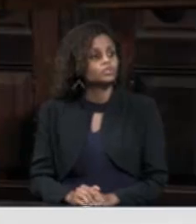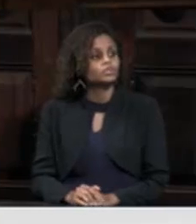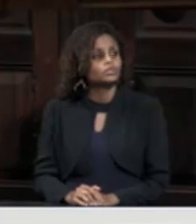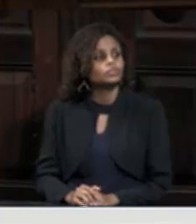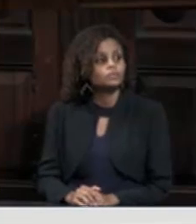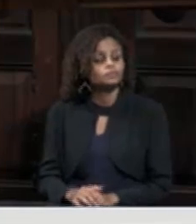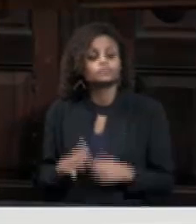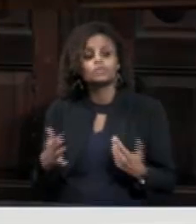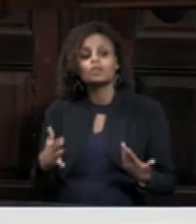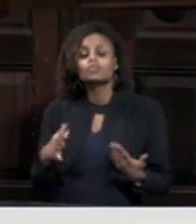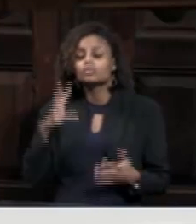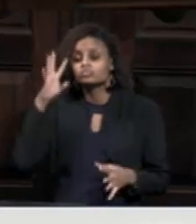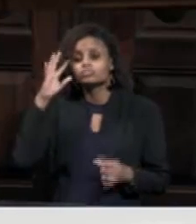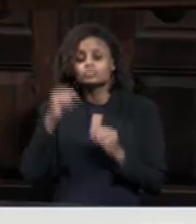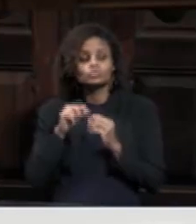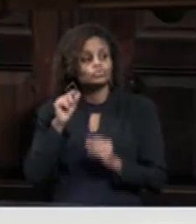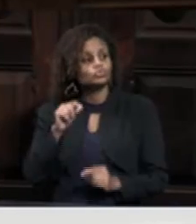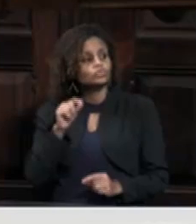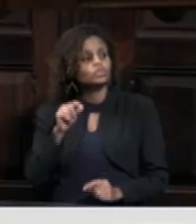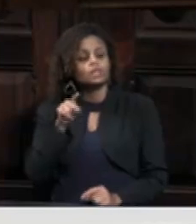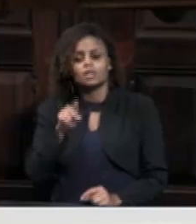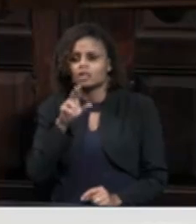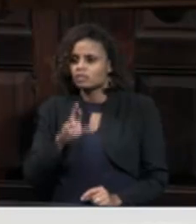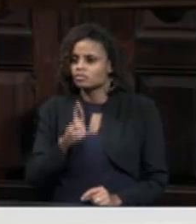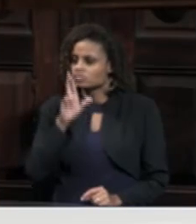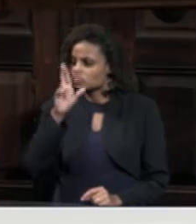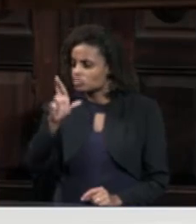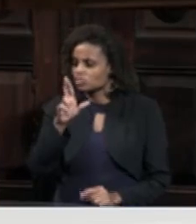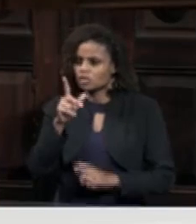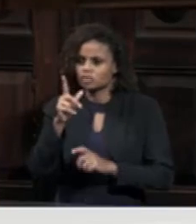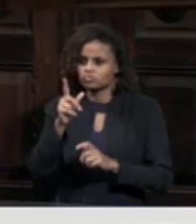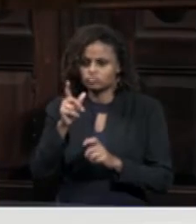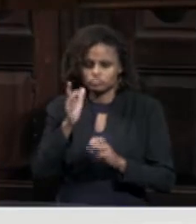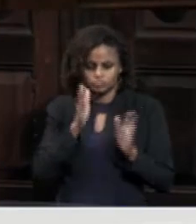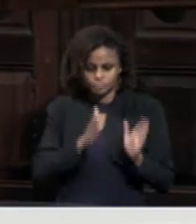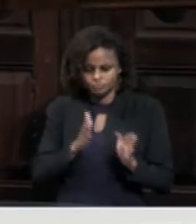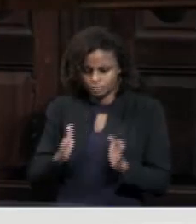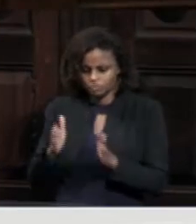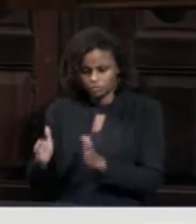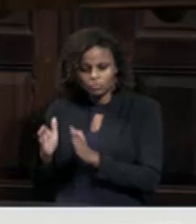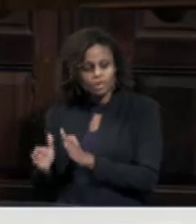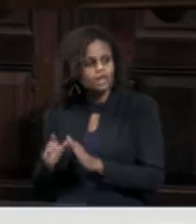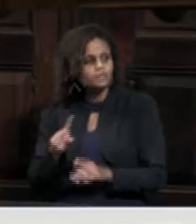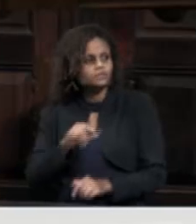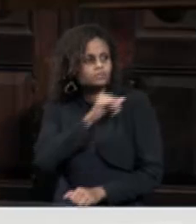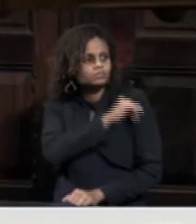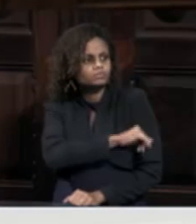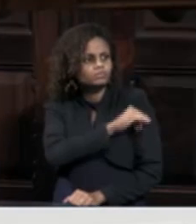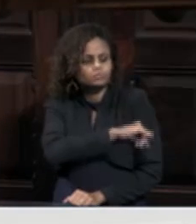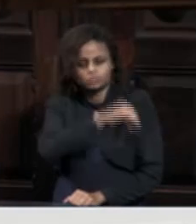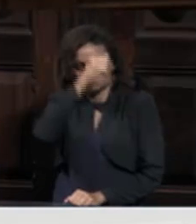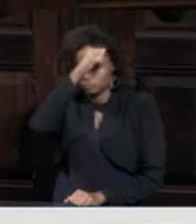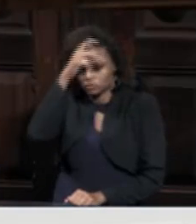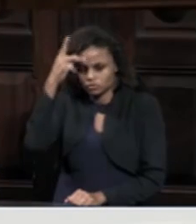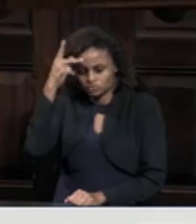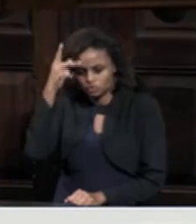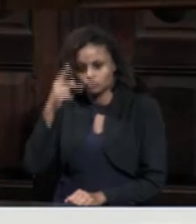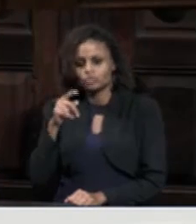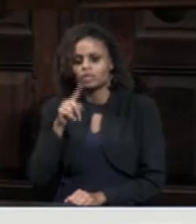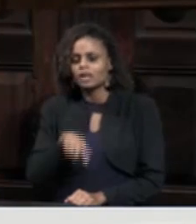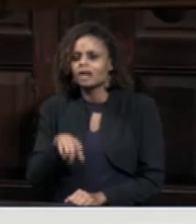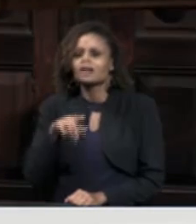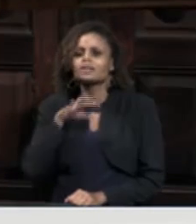a gestão da Prefeitura da cidade do Rio de Janeiro vai na mesma